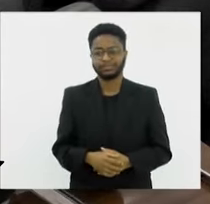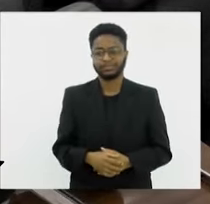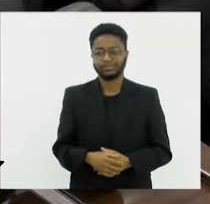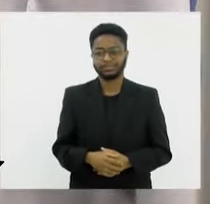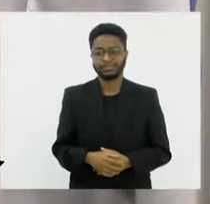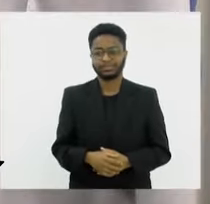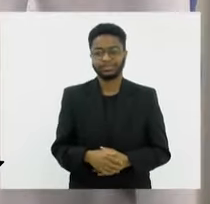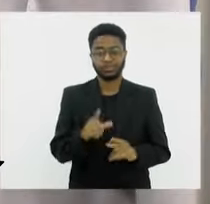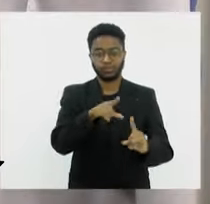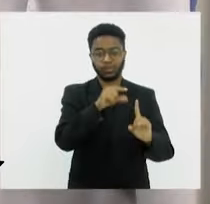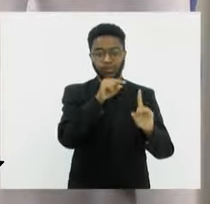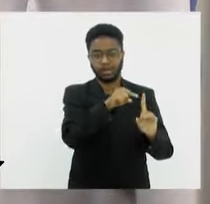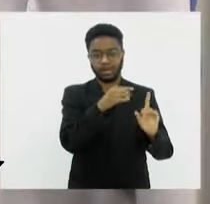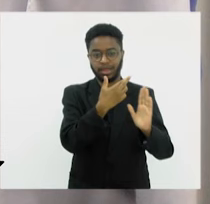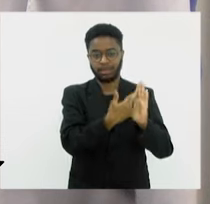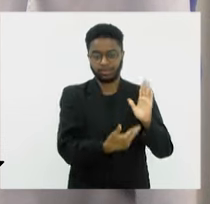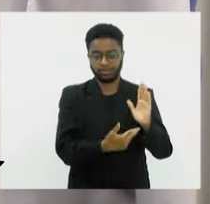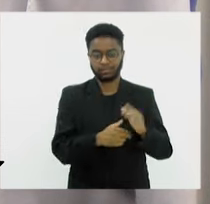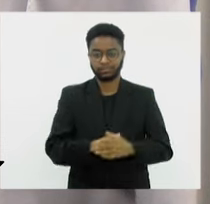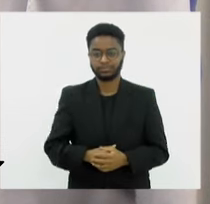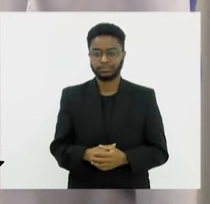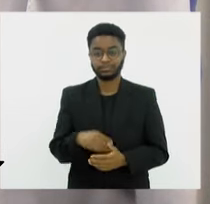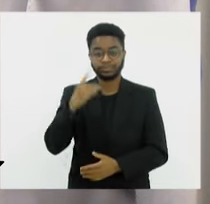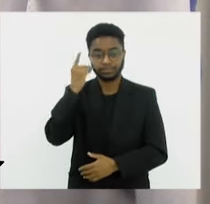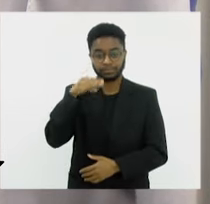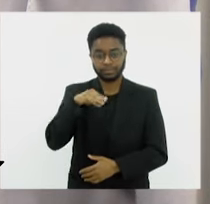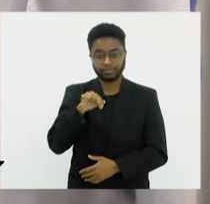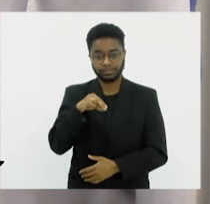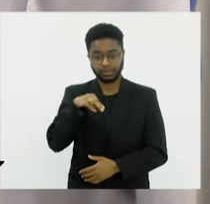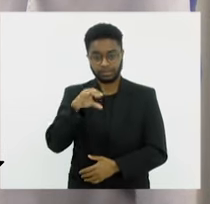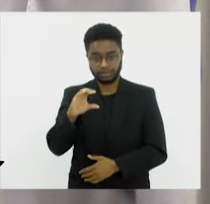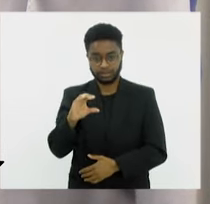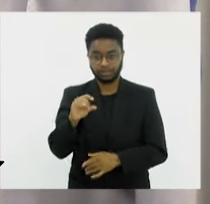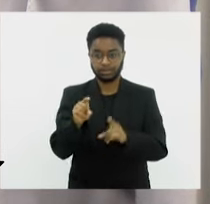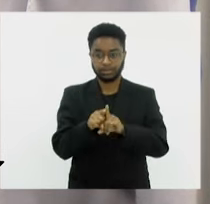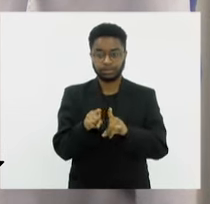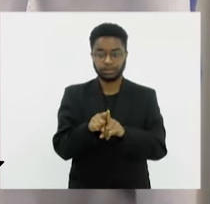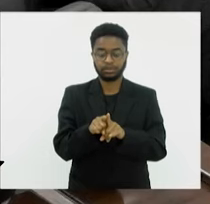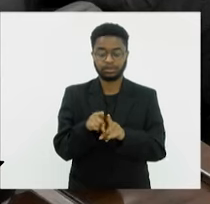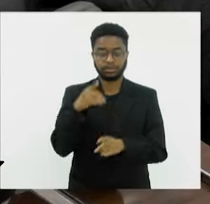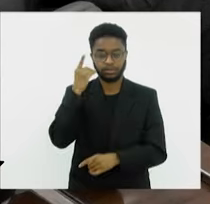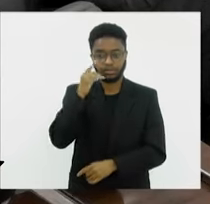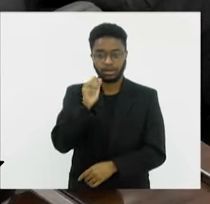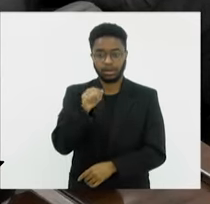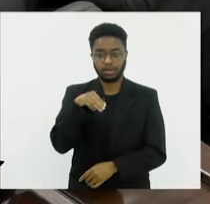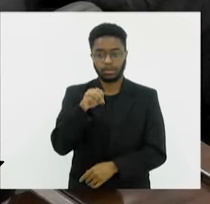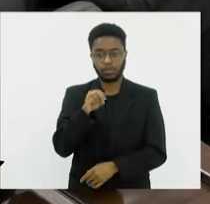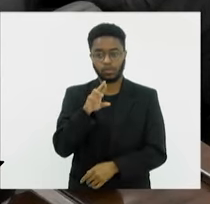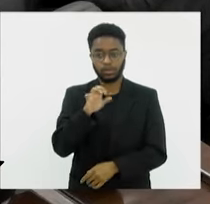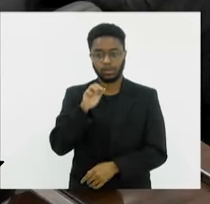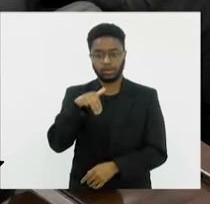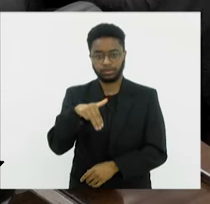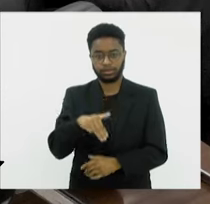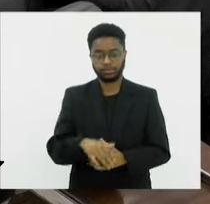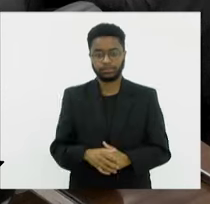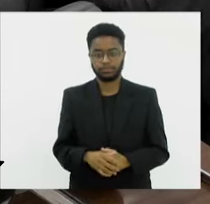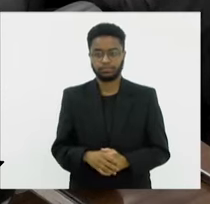o deputado Luiz Paulo, relator do vencido. Deputado Carlos Mink. Deputado Rodrigo Amorim.